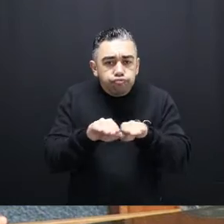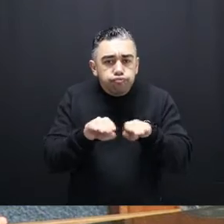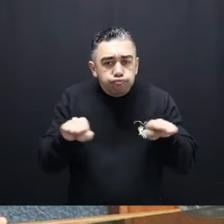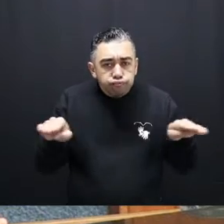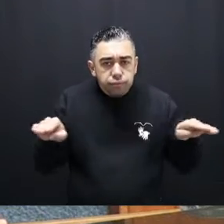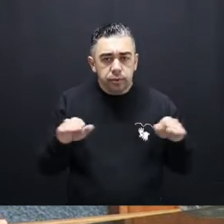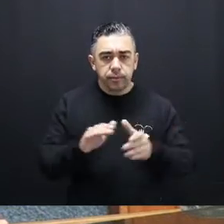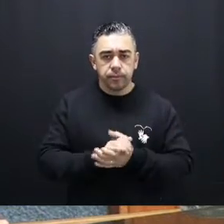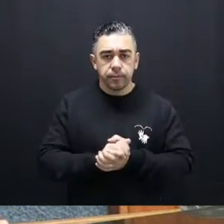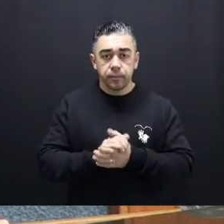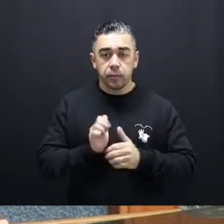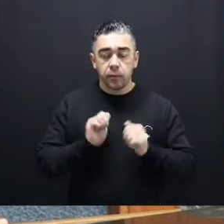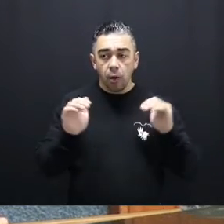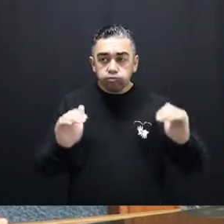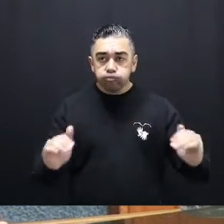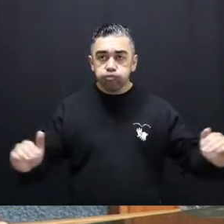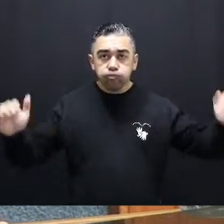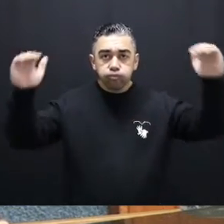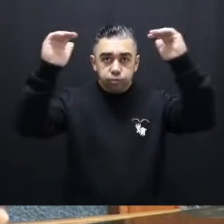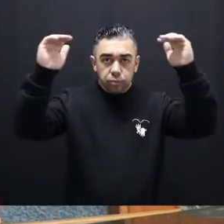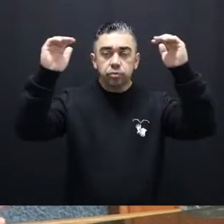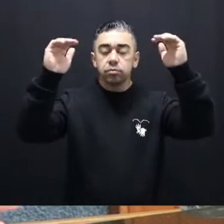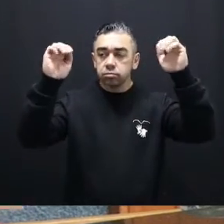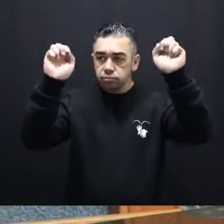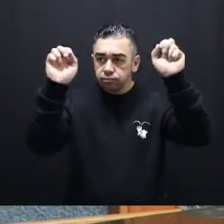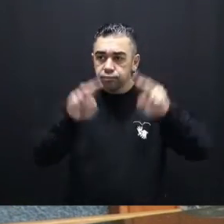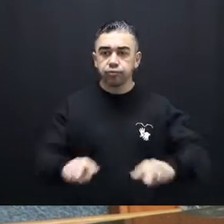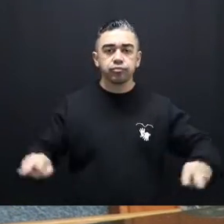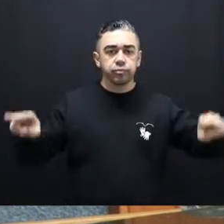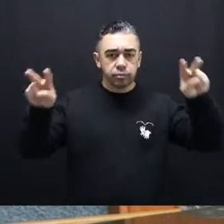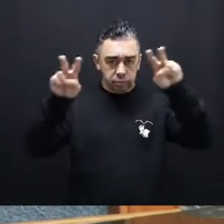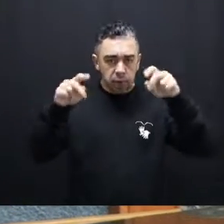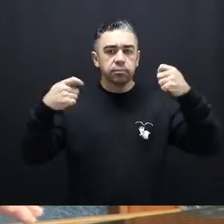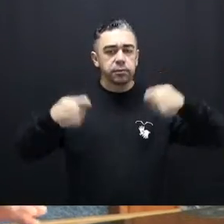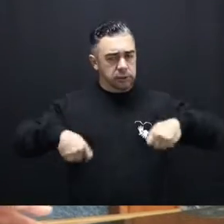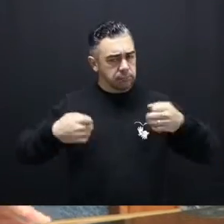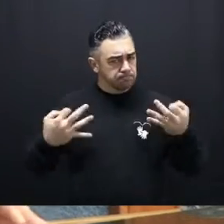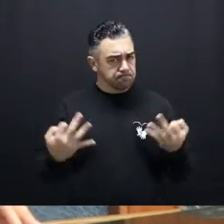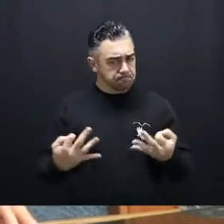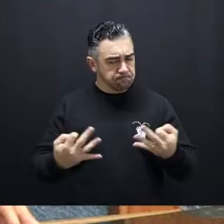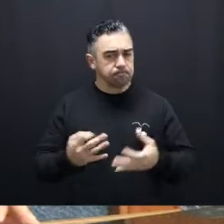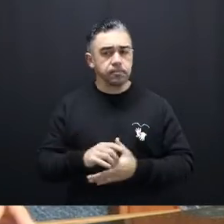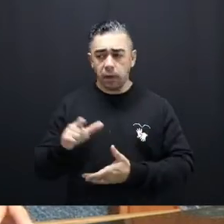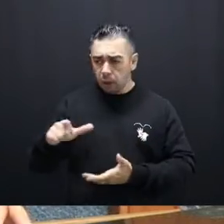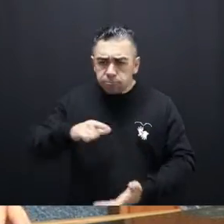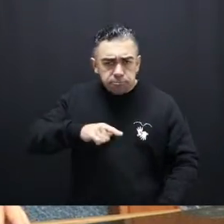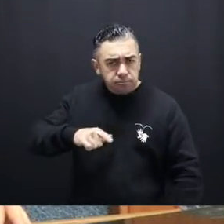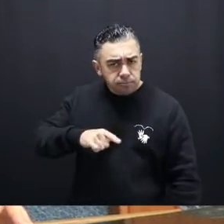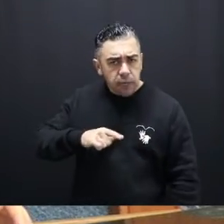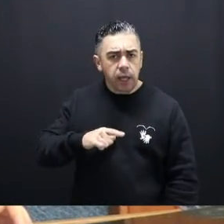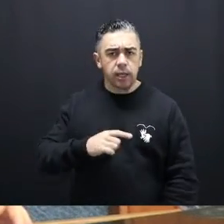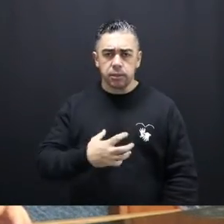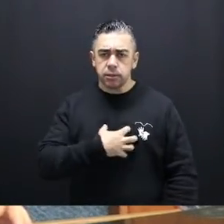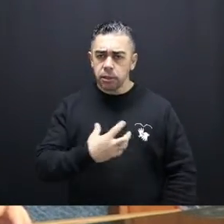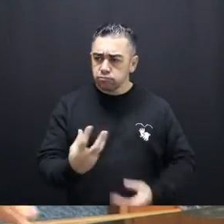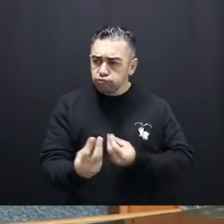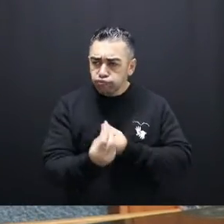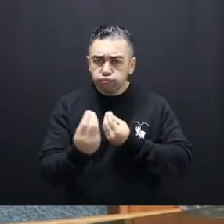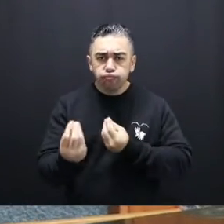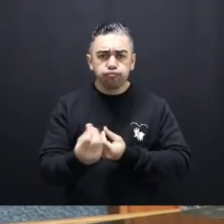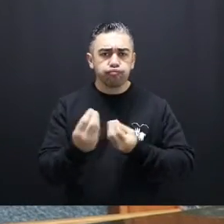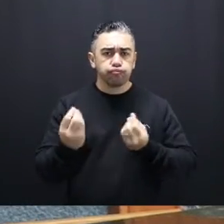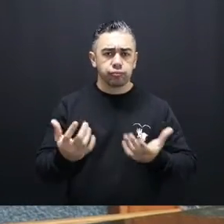aqueles que chegam se eleger um prefeito perfeita tem que ter uma visão macro e ela tem essa sensibilidade com todos